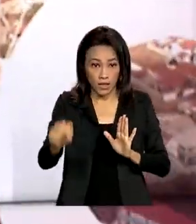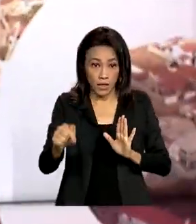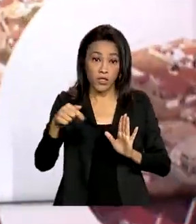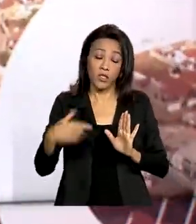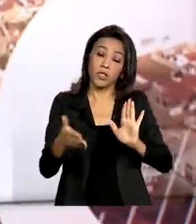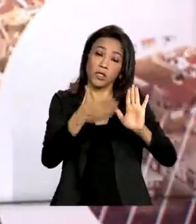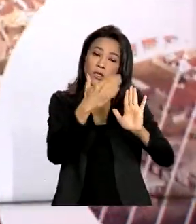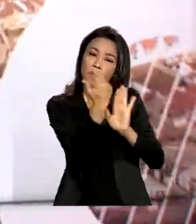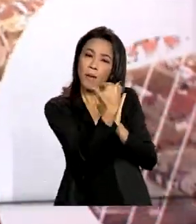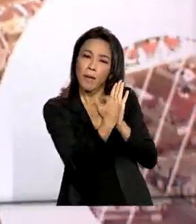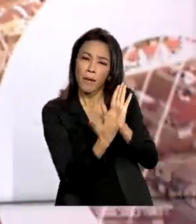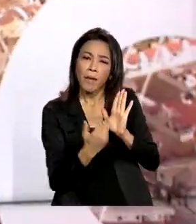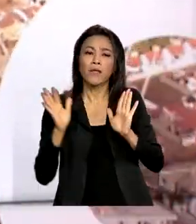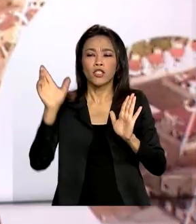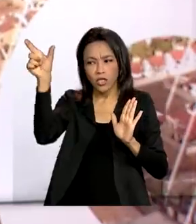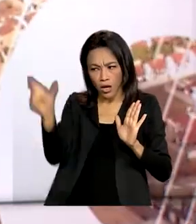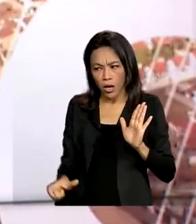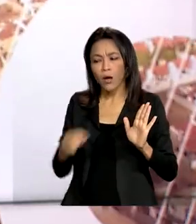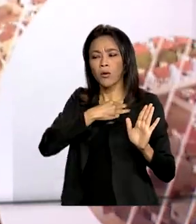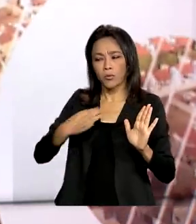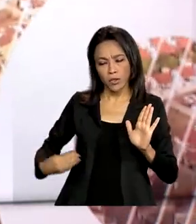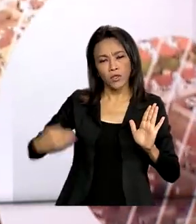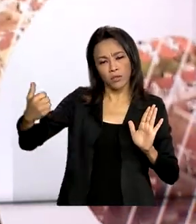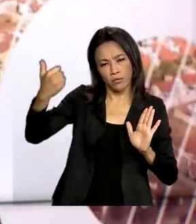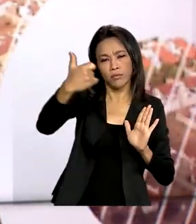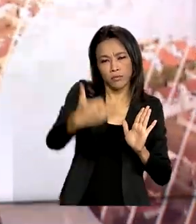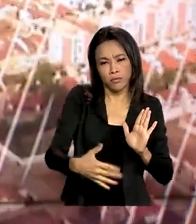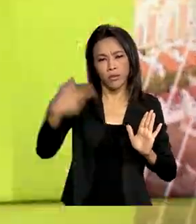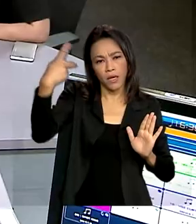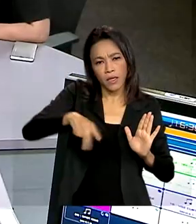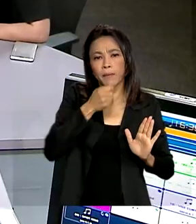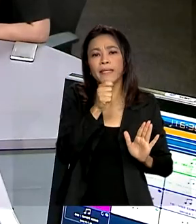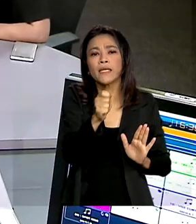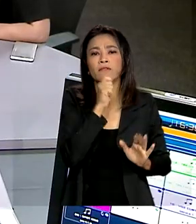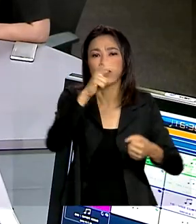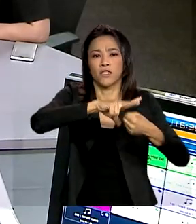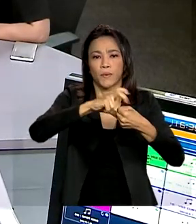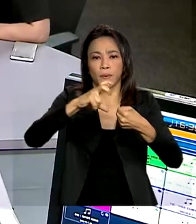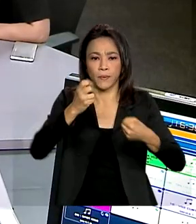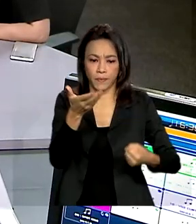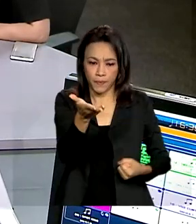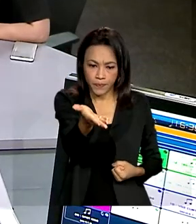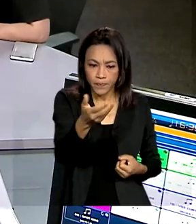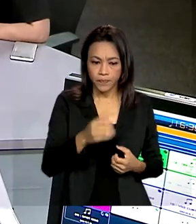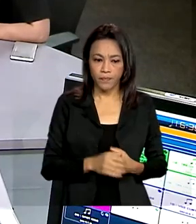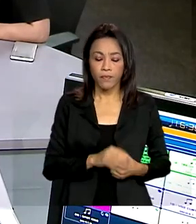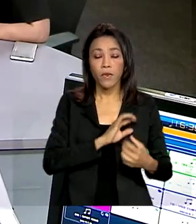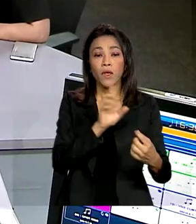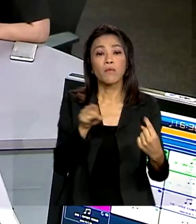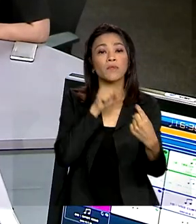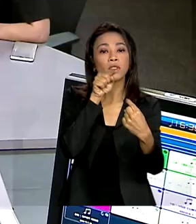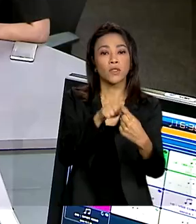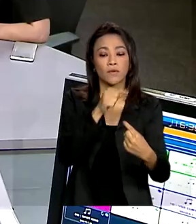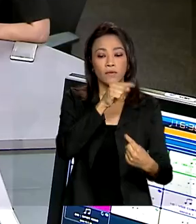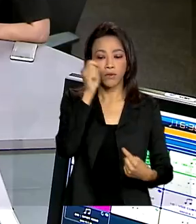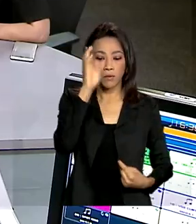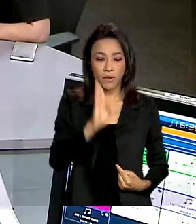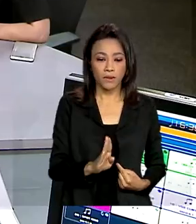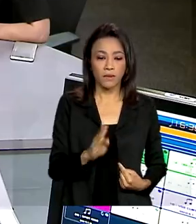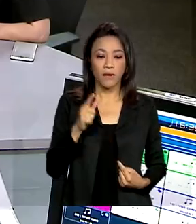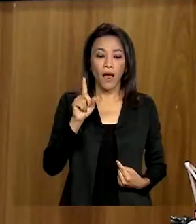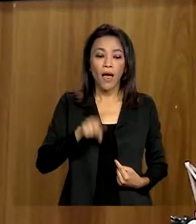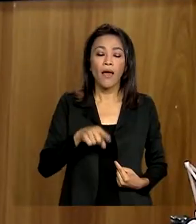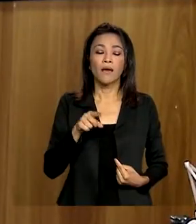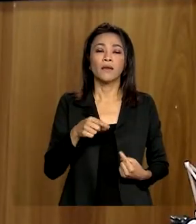em entrevista ao programa de rádio A Voz do Brasil o objetivo do Brasil é trazer financiamento climáticos